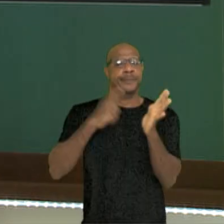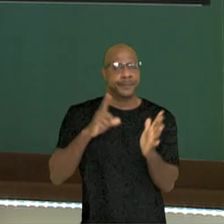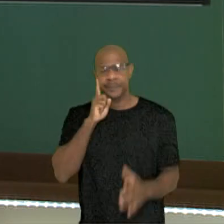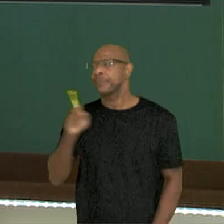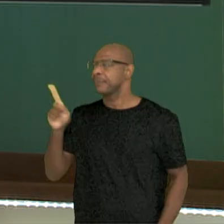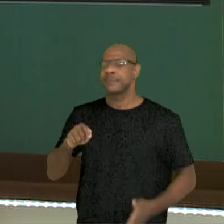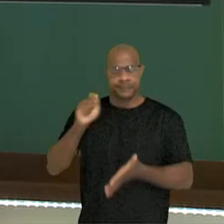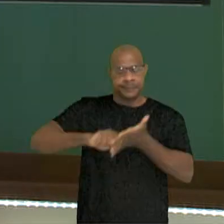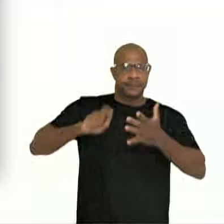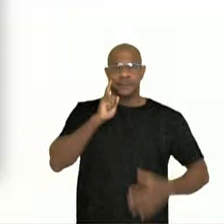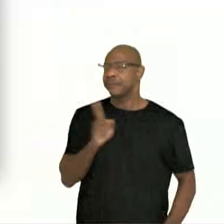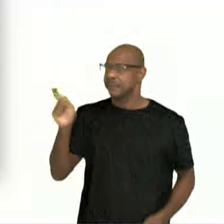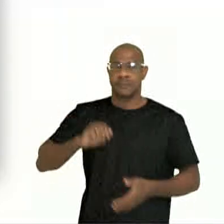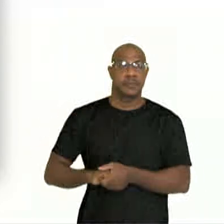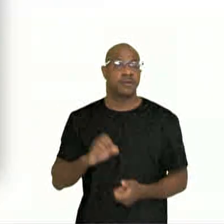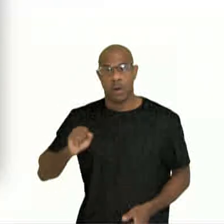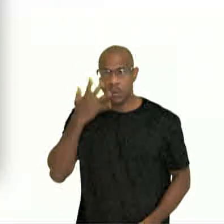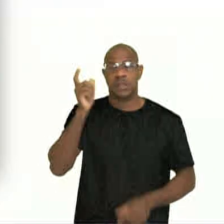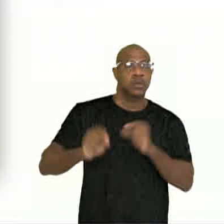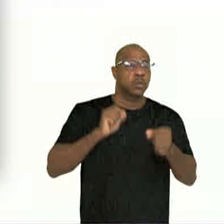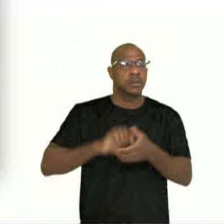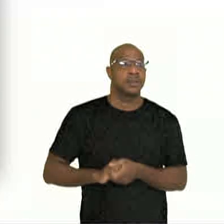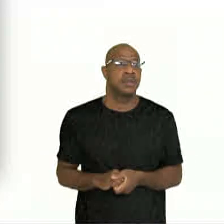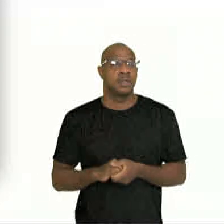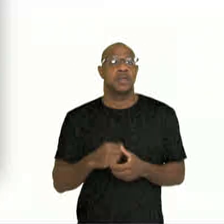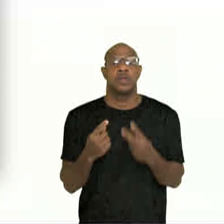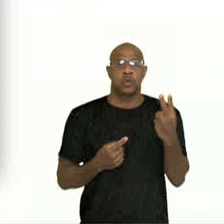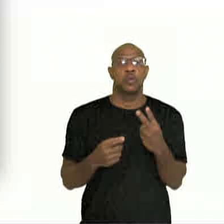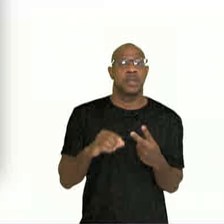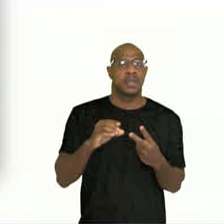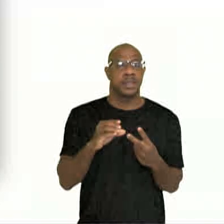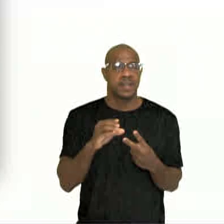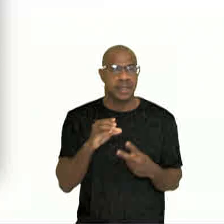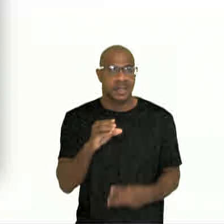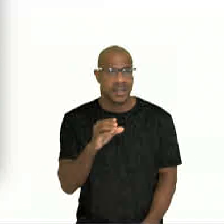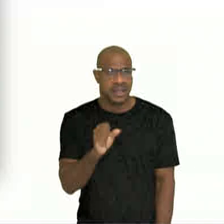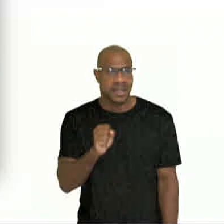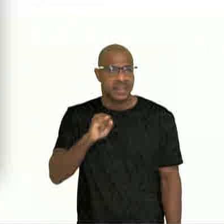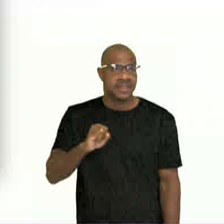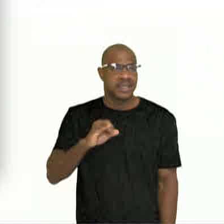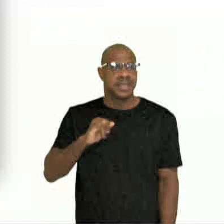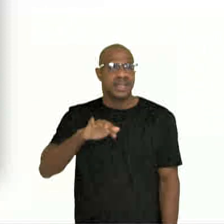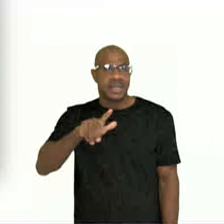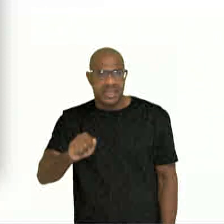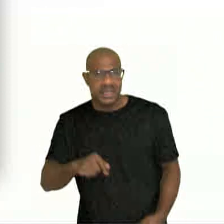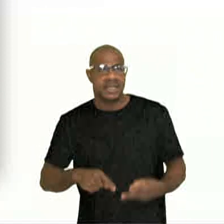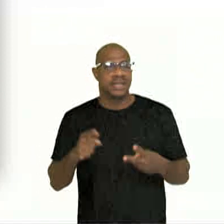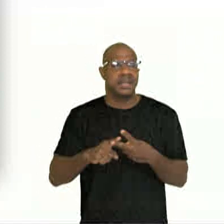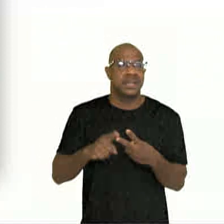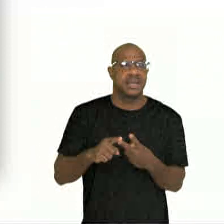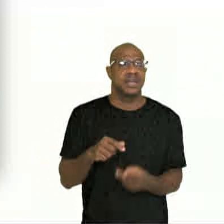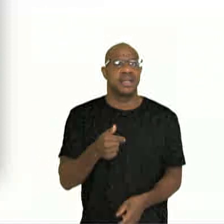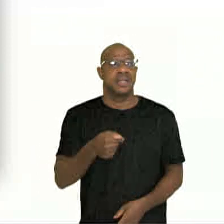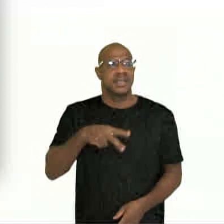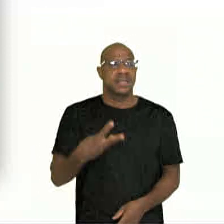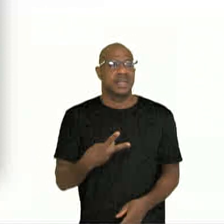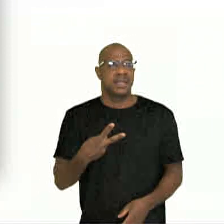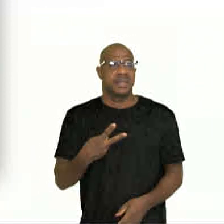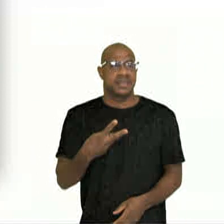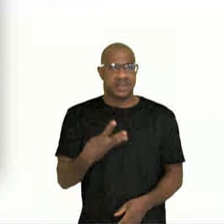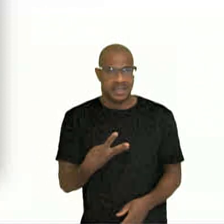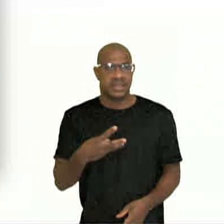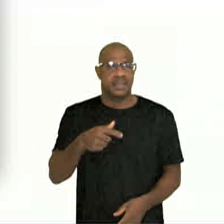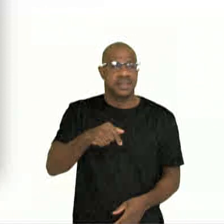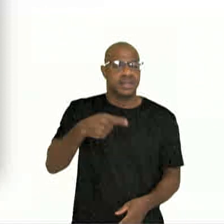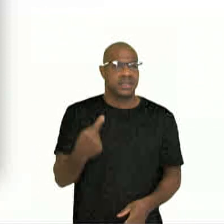pessoal? Vai ocorrer 2 na Sicília, na região da Sicília, né, em 136 a 132 a.C. e